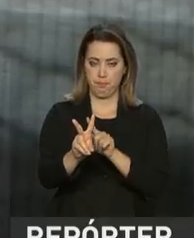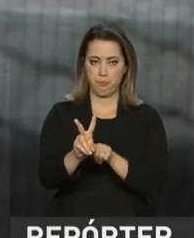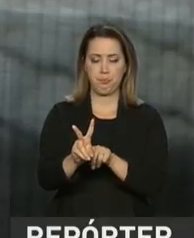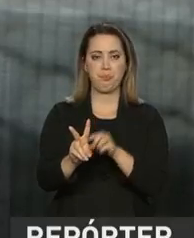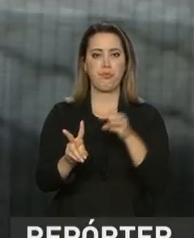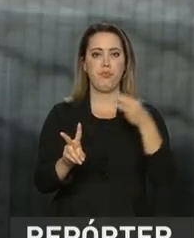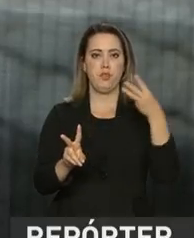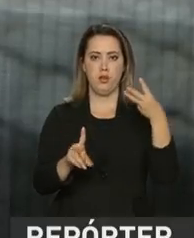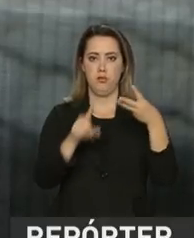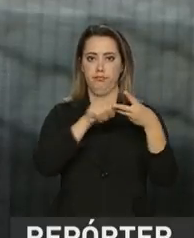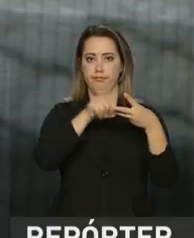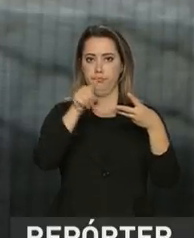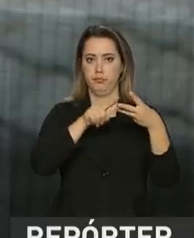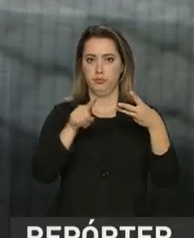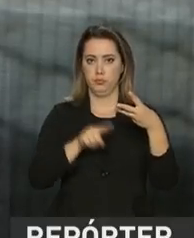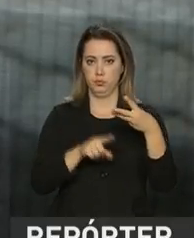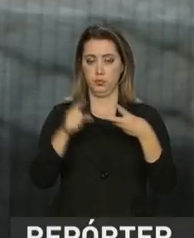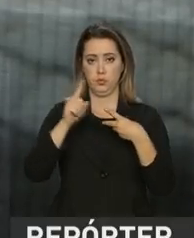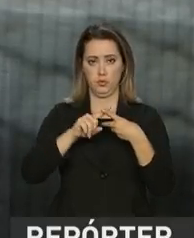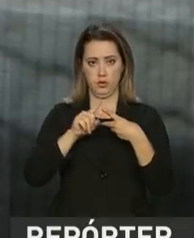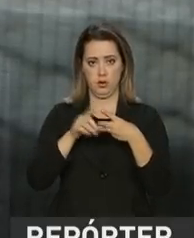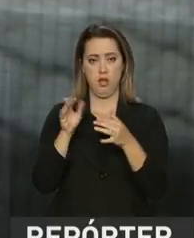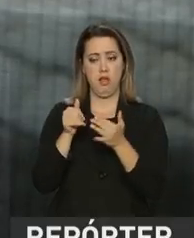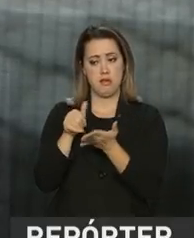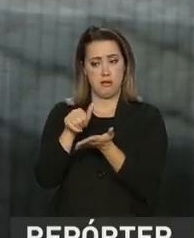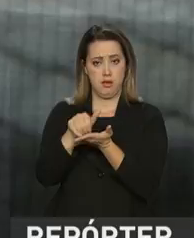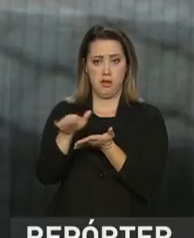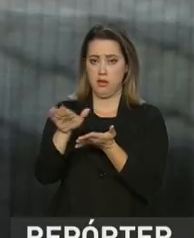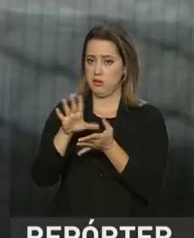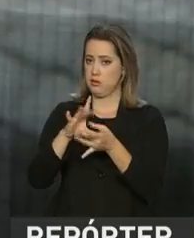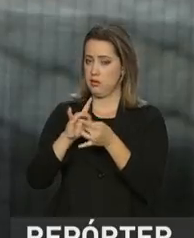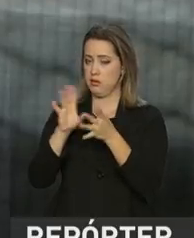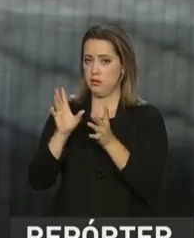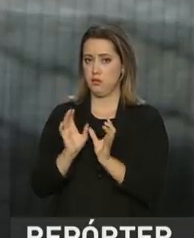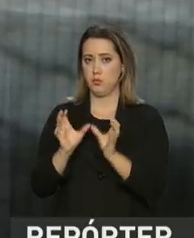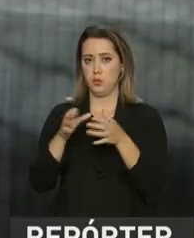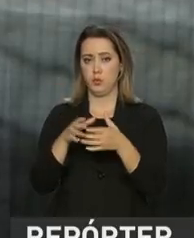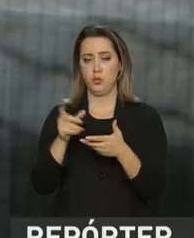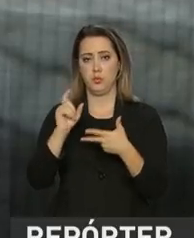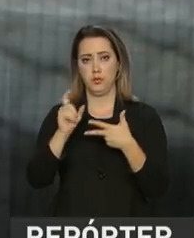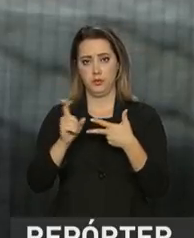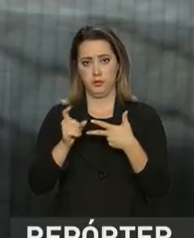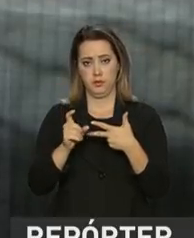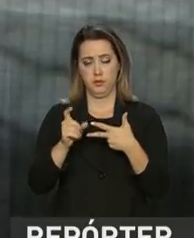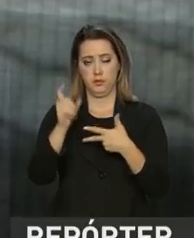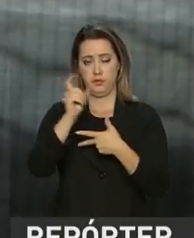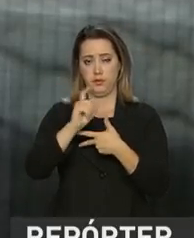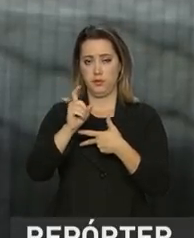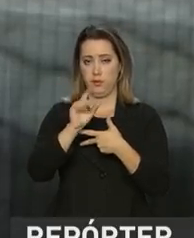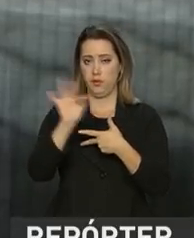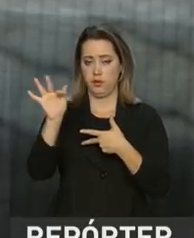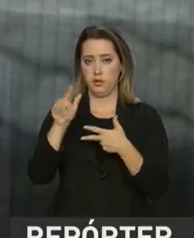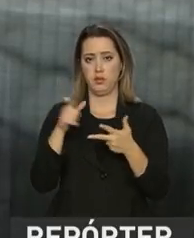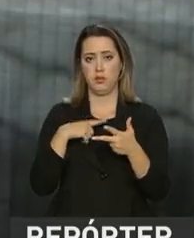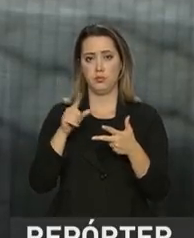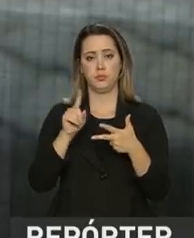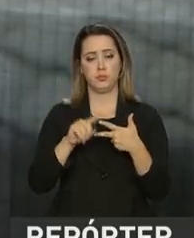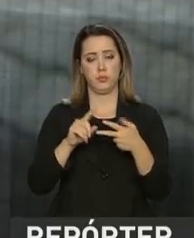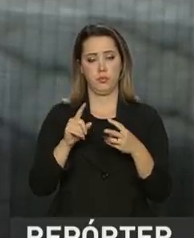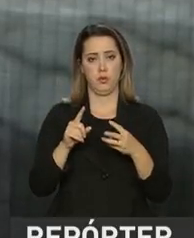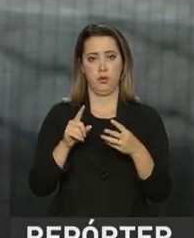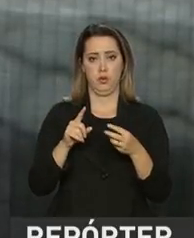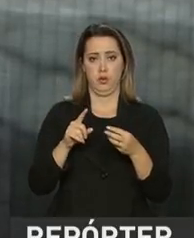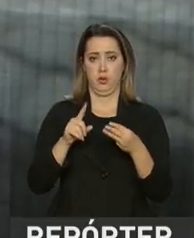três opções a demissão voluntária dos servidores federais a redução da jornada com redução proporcional